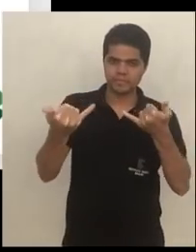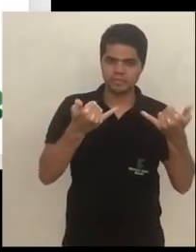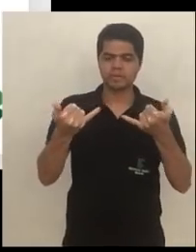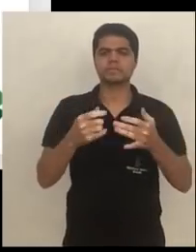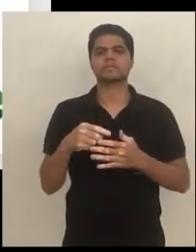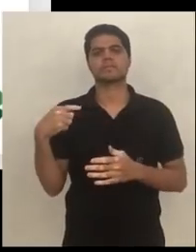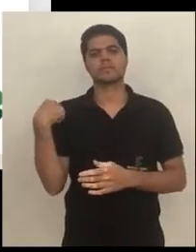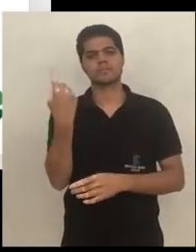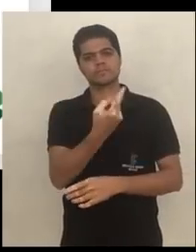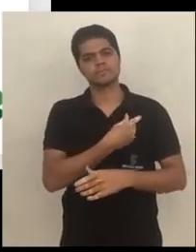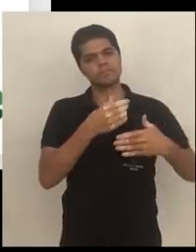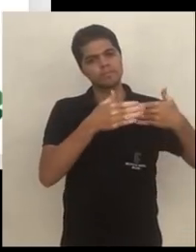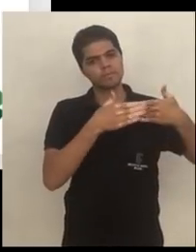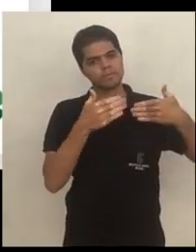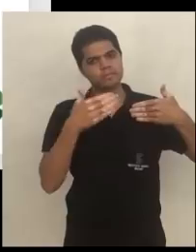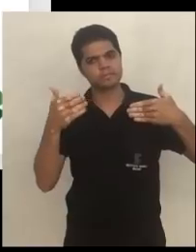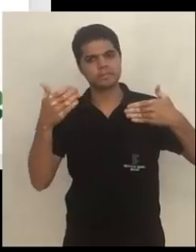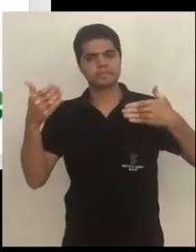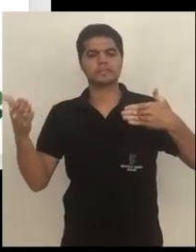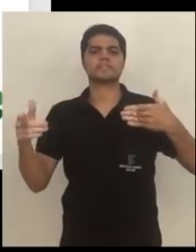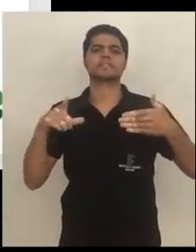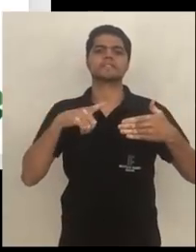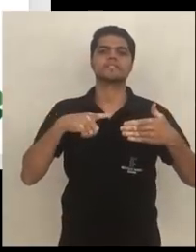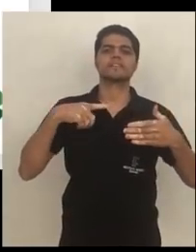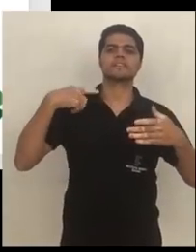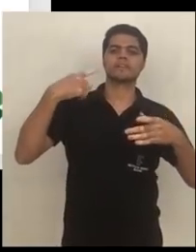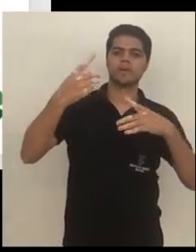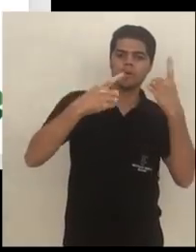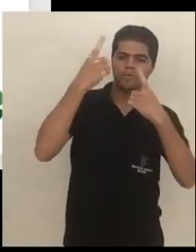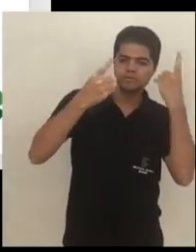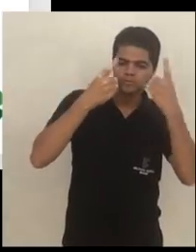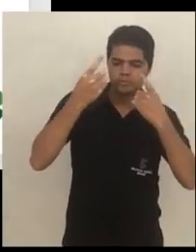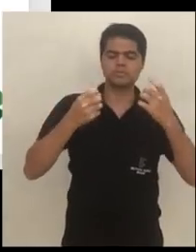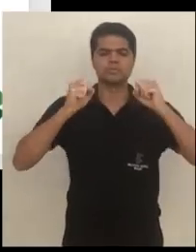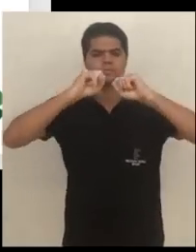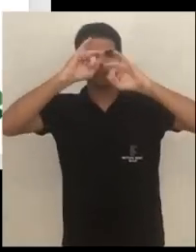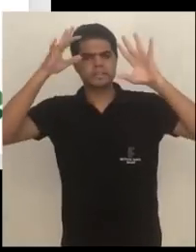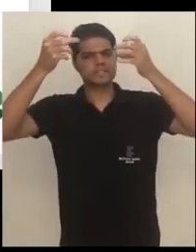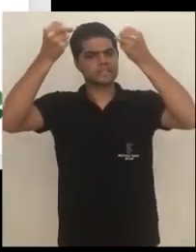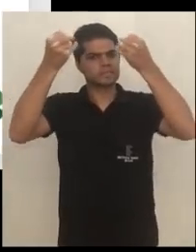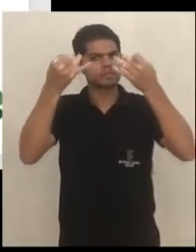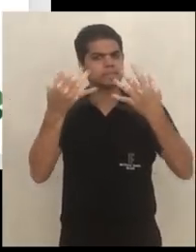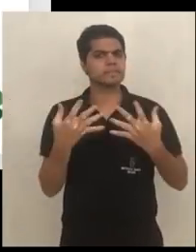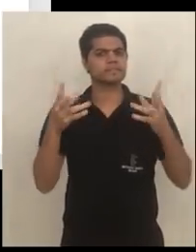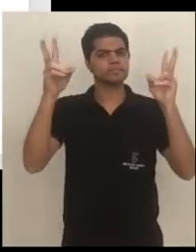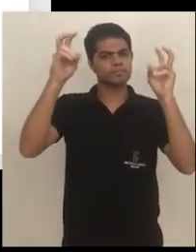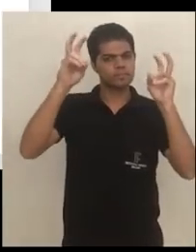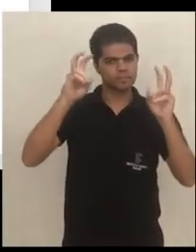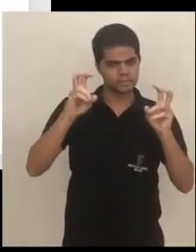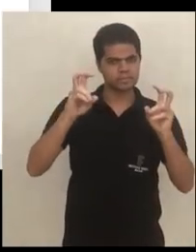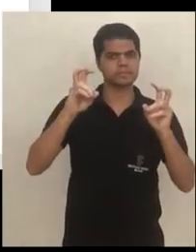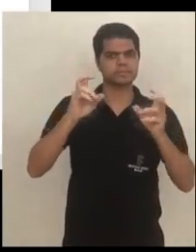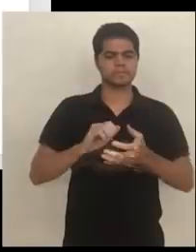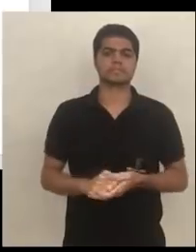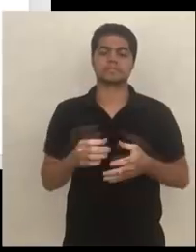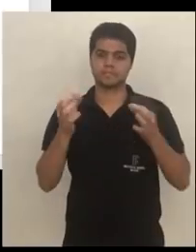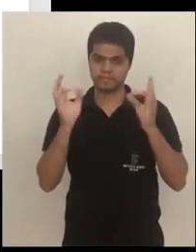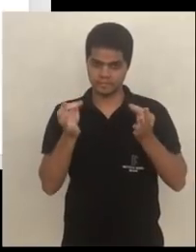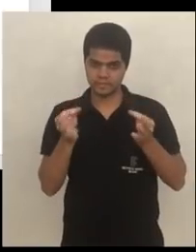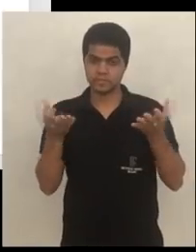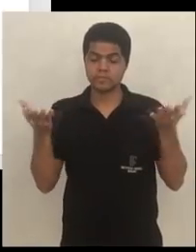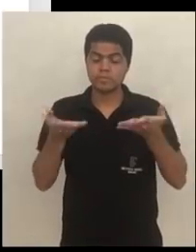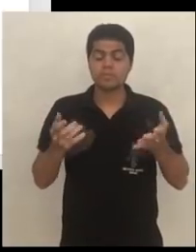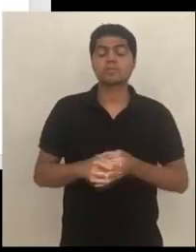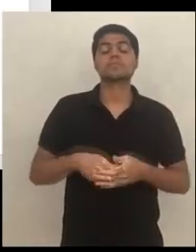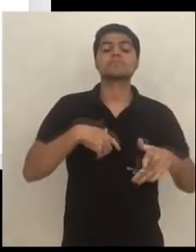estar aí ao longo desse momento tirando algumas dúvidas, esclarecendo sobre essa temática, certo? A nossa agenda de